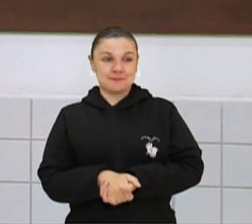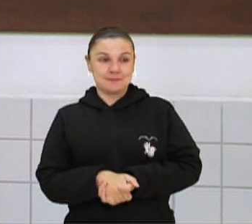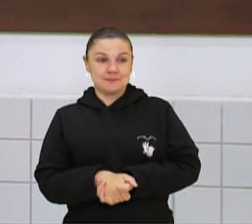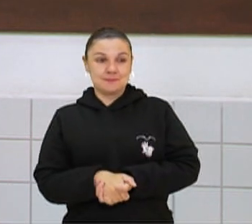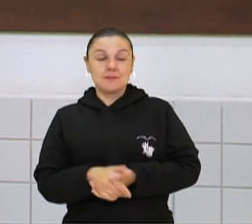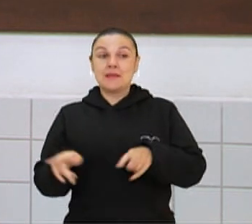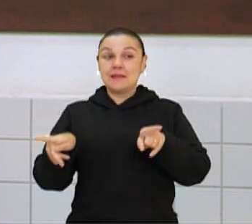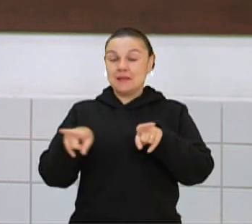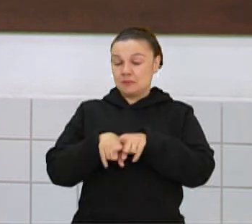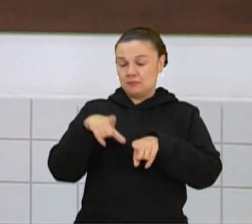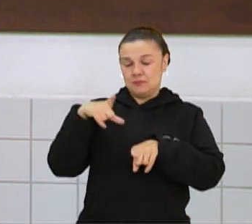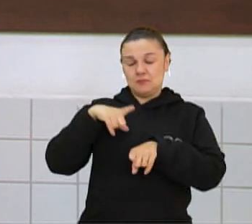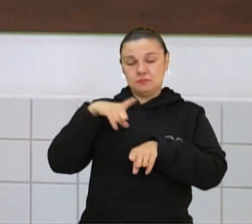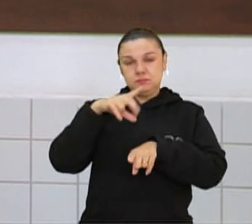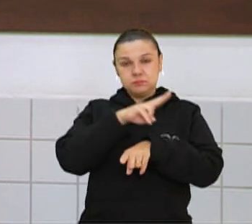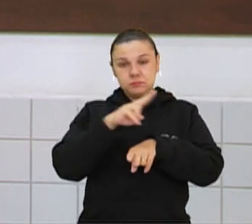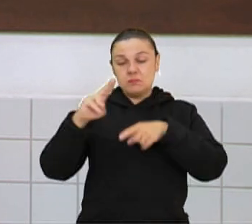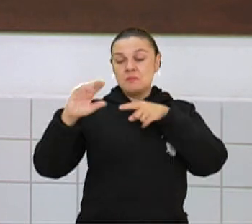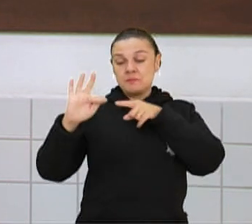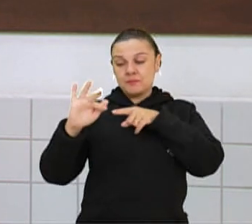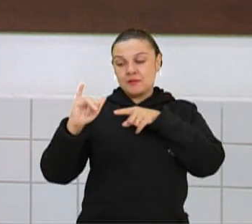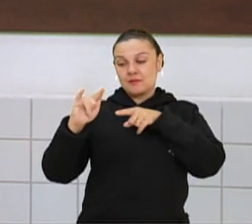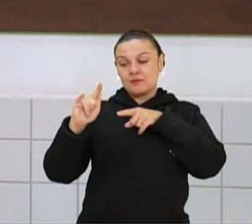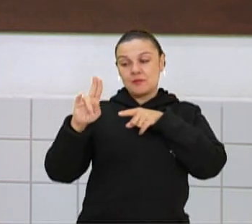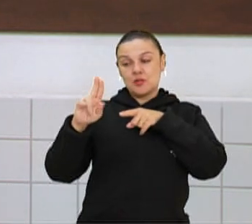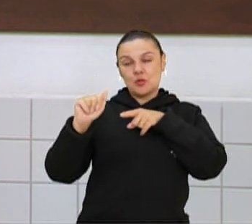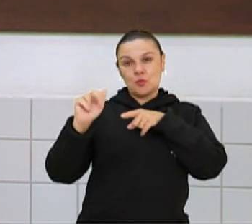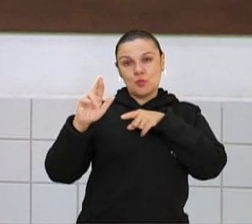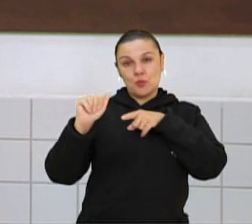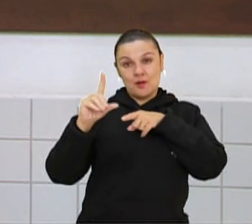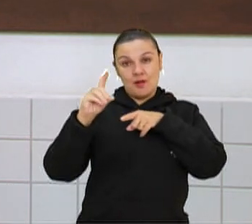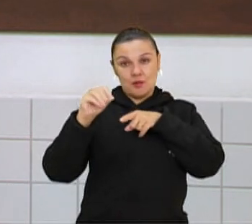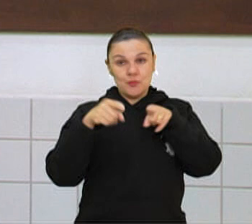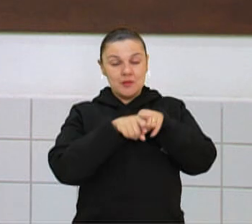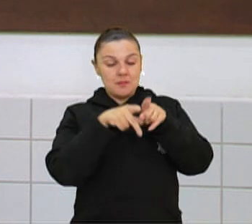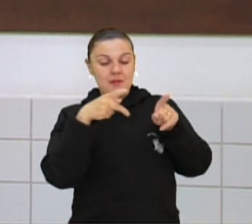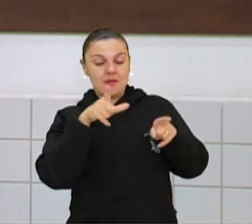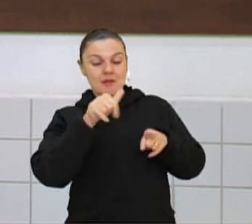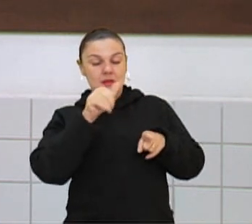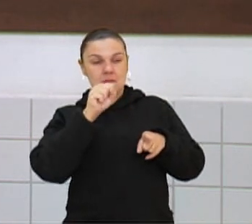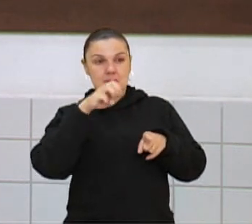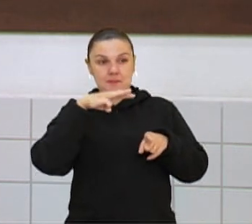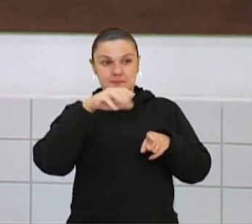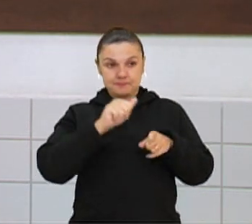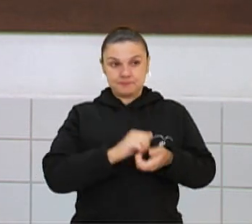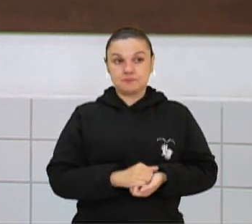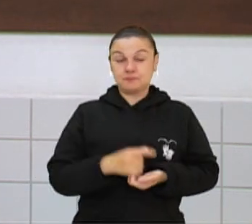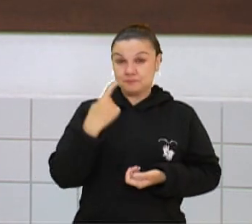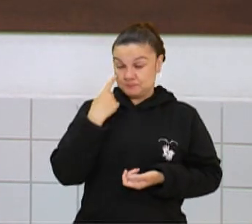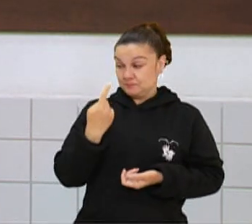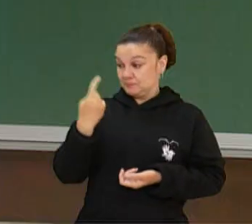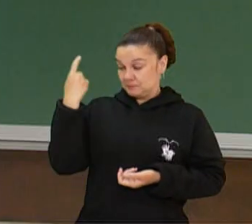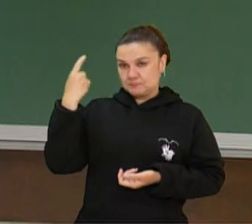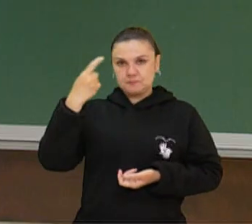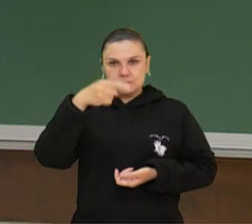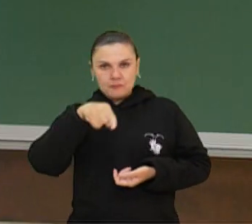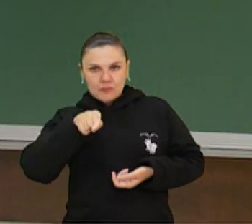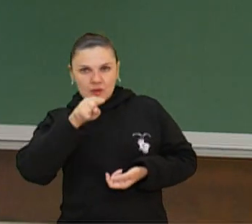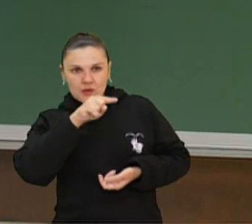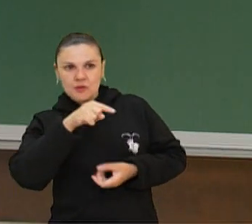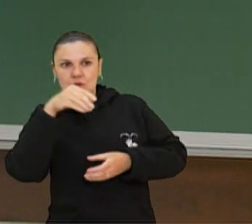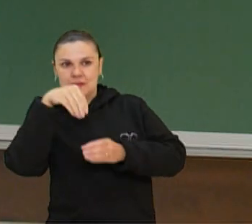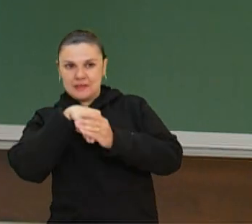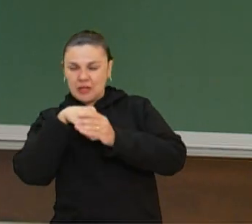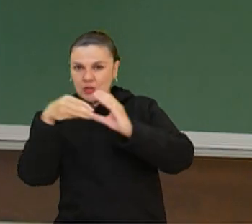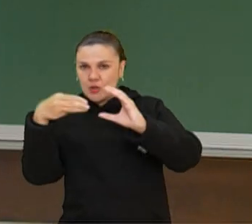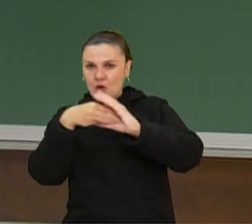elementos figurados, que vão ser a parte celular, e também nós vamos ter o plasma. Vamos observar a imagem aqui? Tá? Então, os elementos figurados, que vai ser